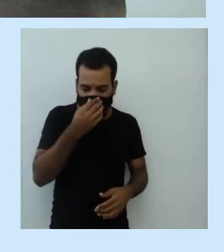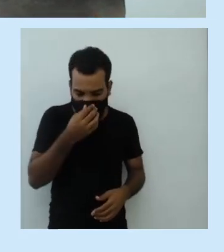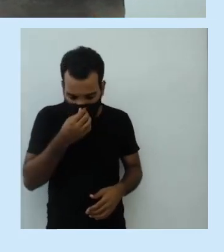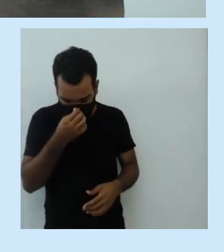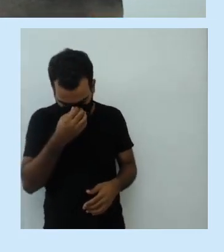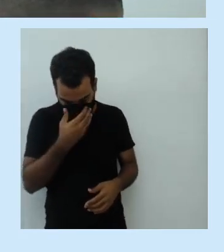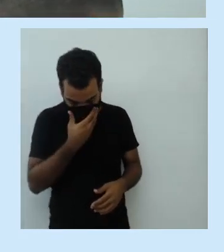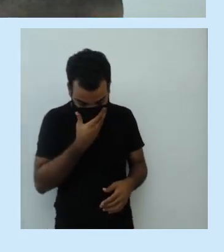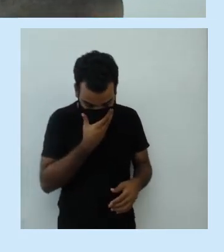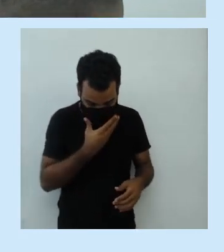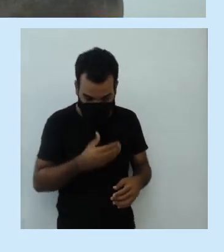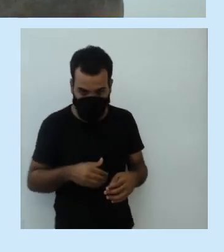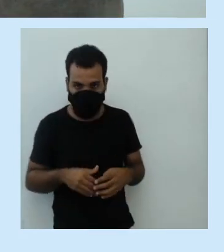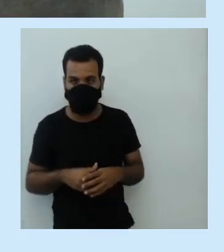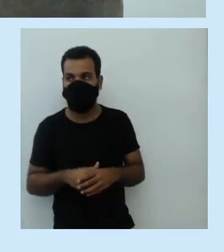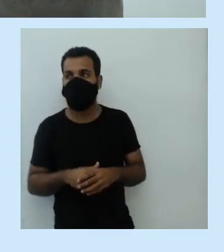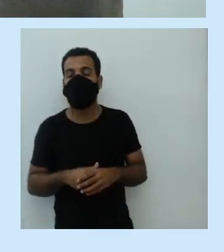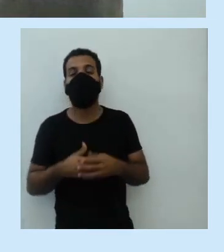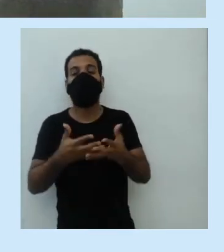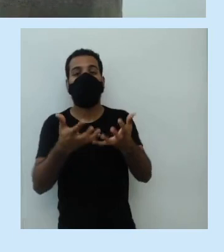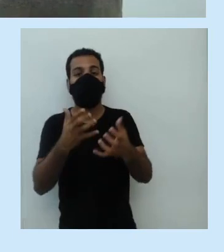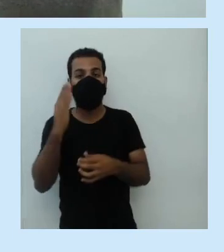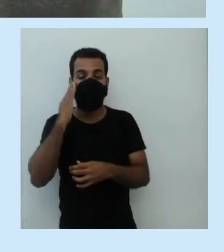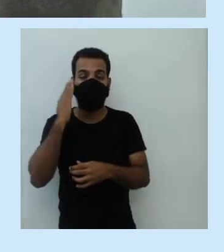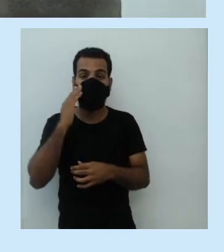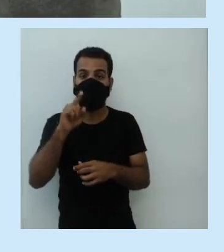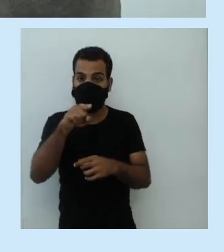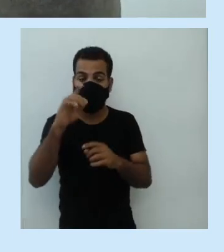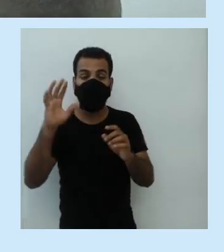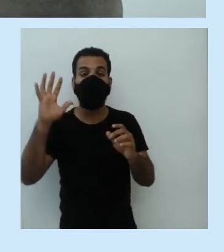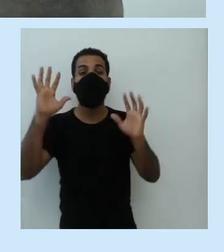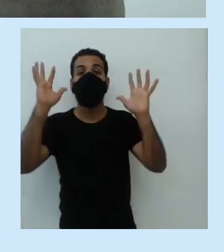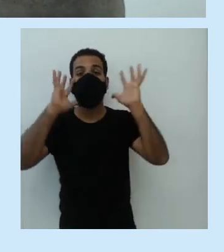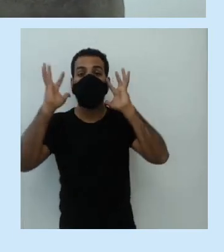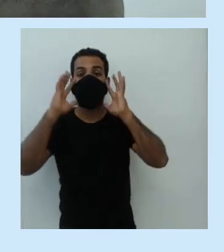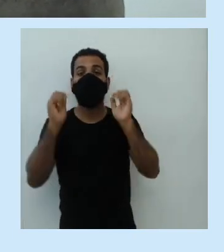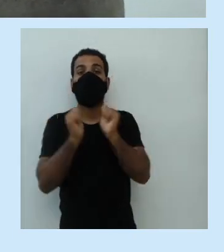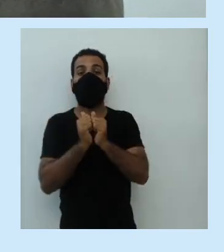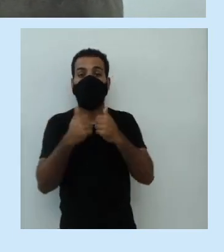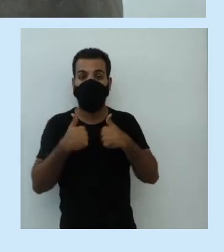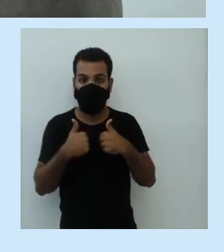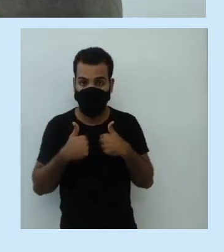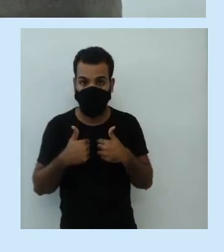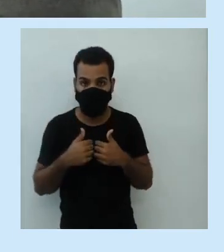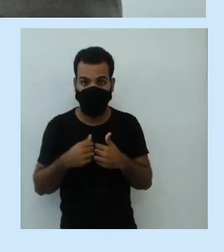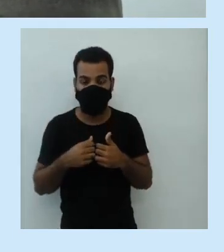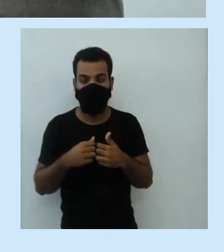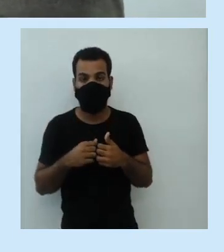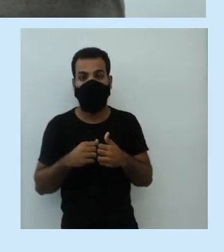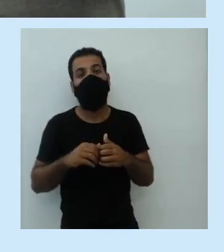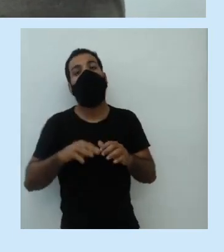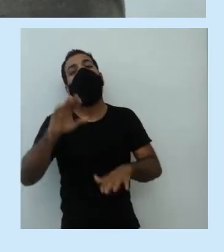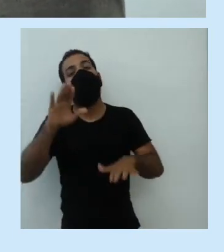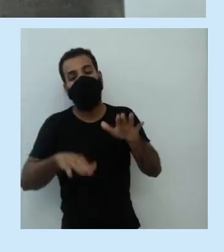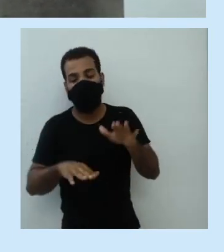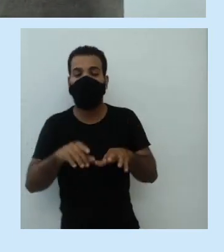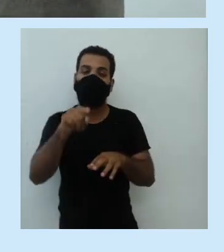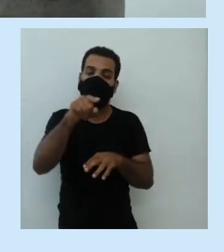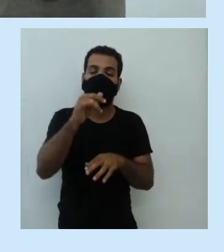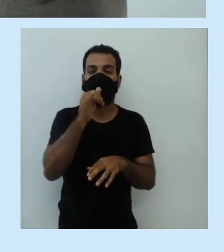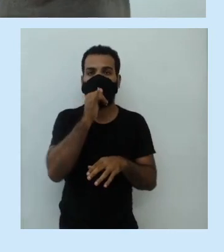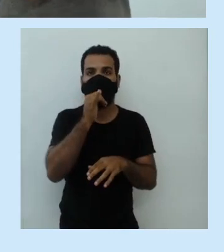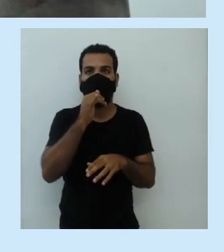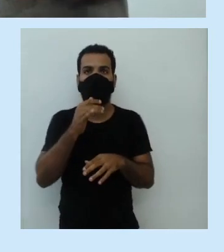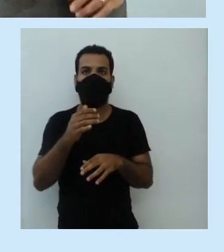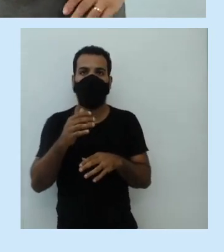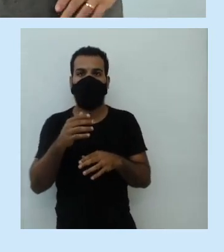entender isso. E uma coisa que eu queria que vocês pensassem comigo, né? Às vezes você está na fase de